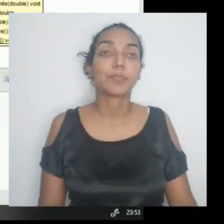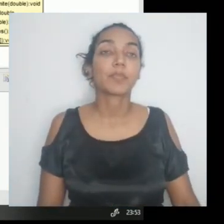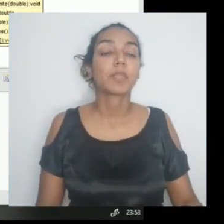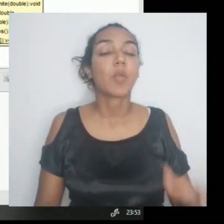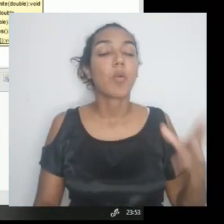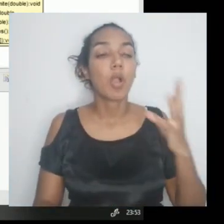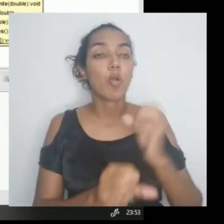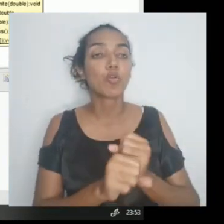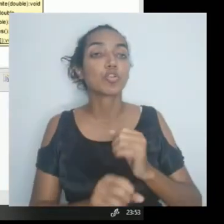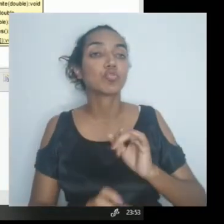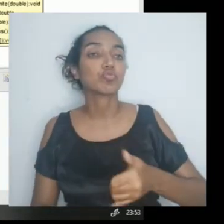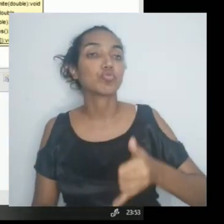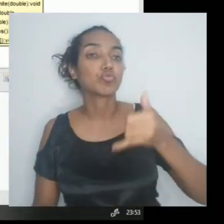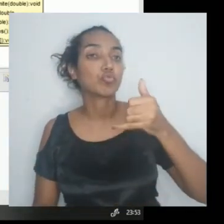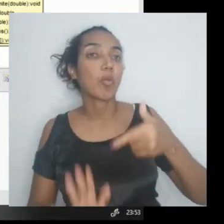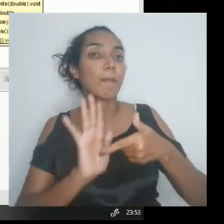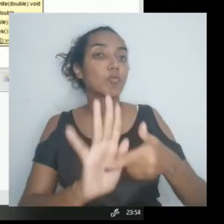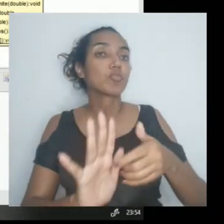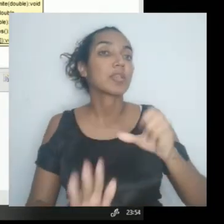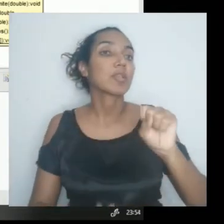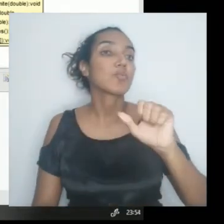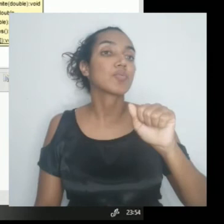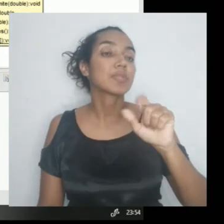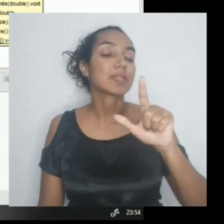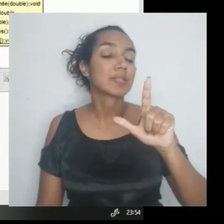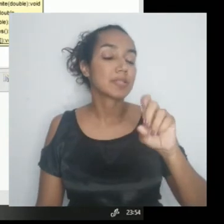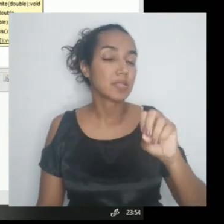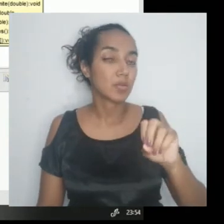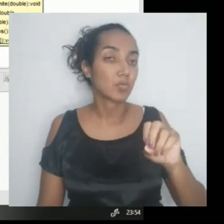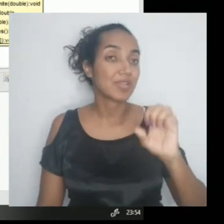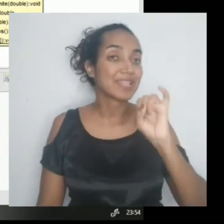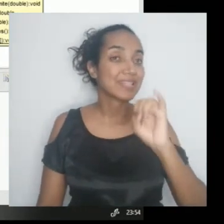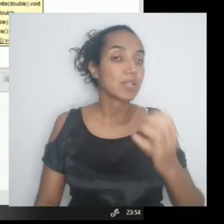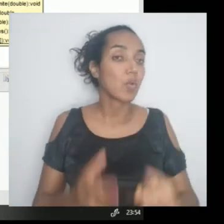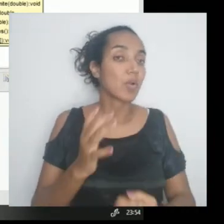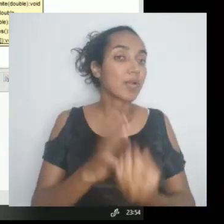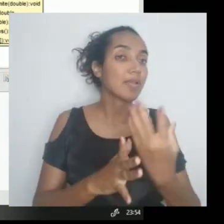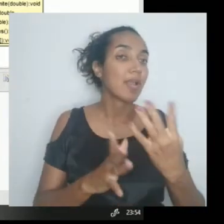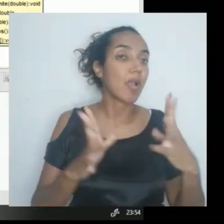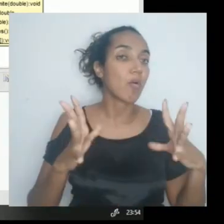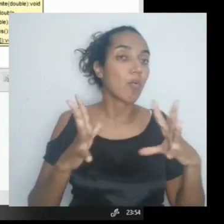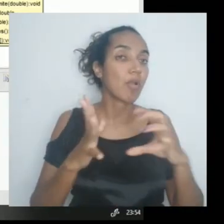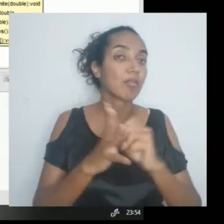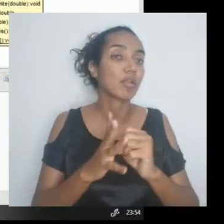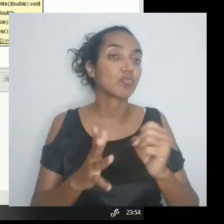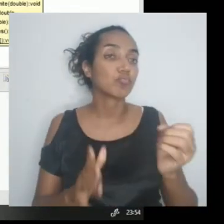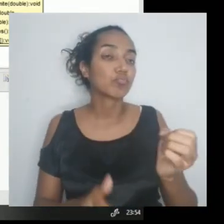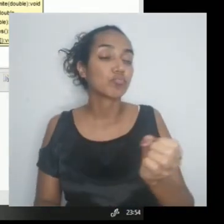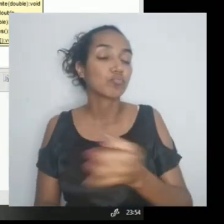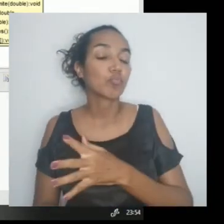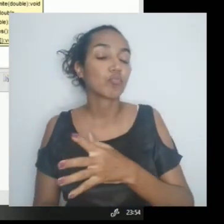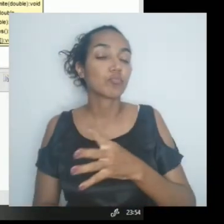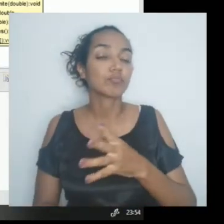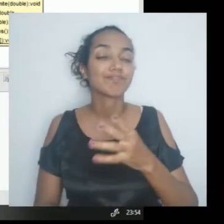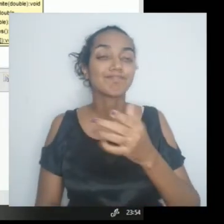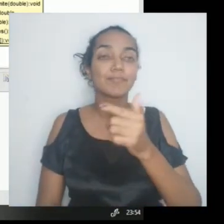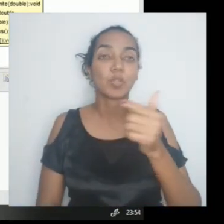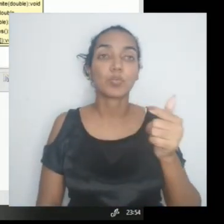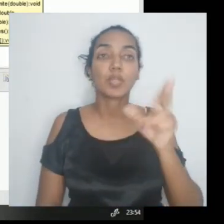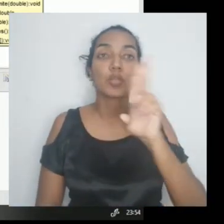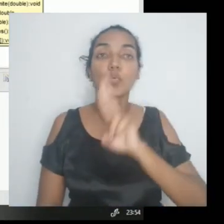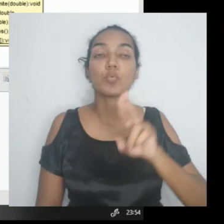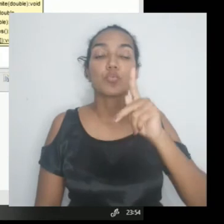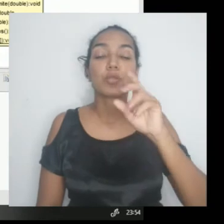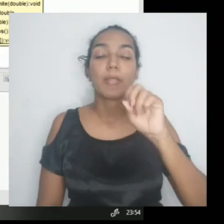aqui sem o uso de polimorfismo, estou criando uma conta C recebe new conta, mandar imprimir c.getClass, conta.getClass, eu